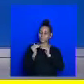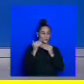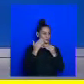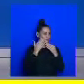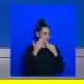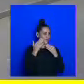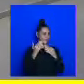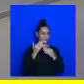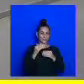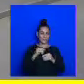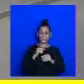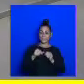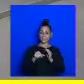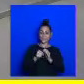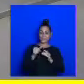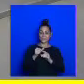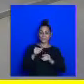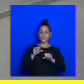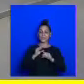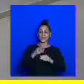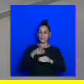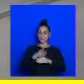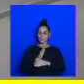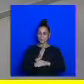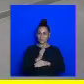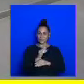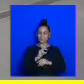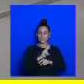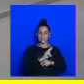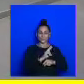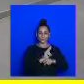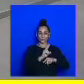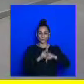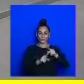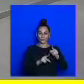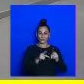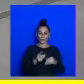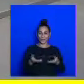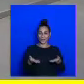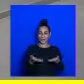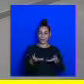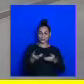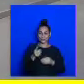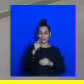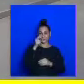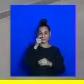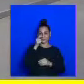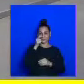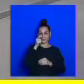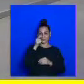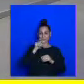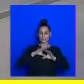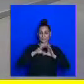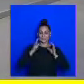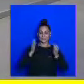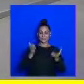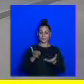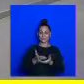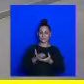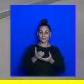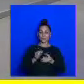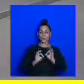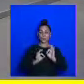confirmo. Obrigado. Primeira etapa realizada, validada por nossas auditoras populares. Agora vamos ao